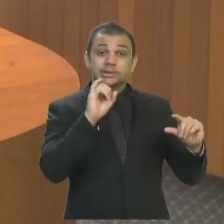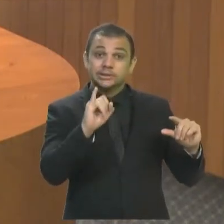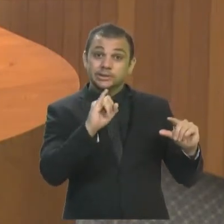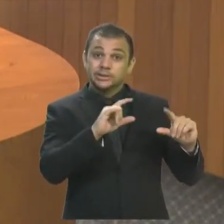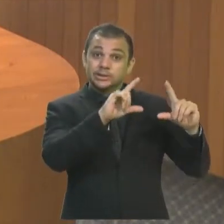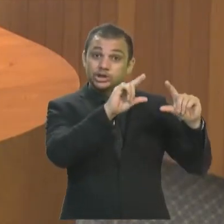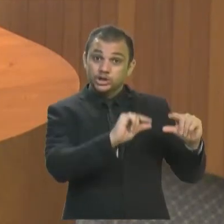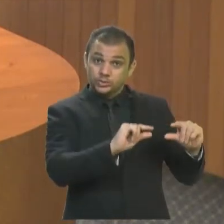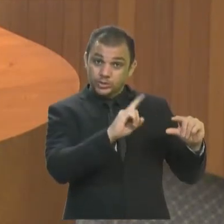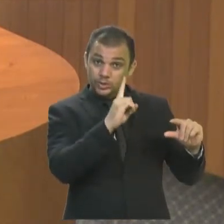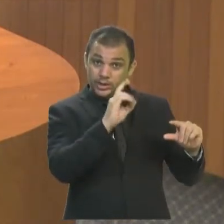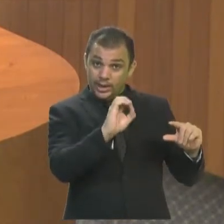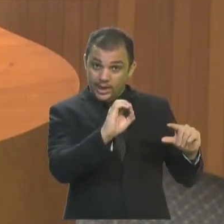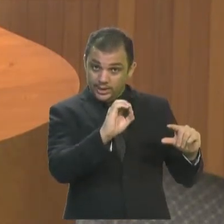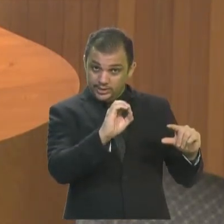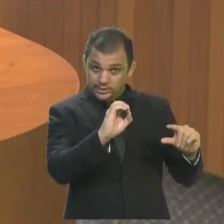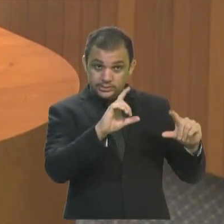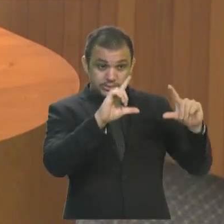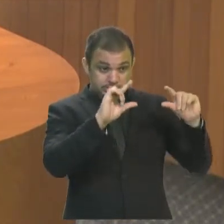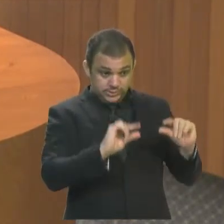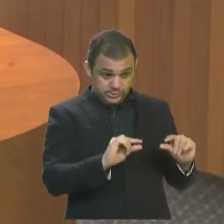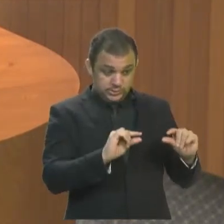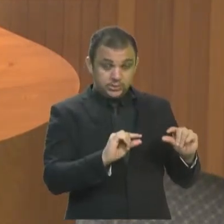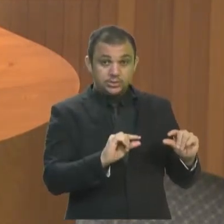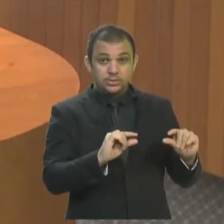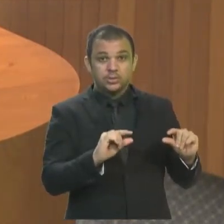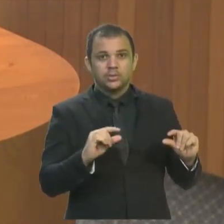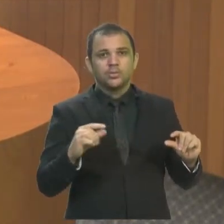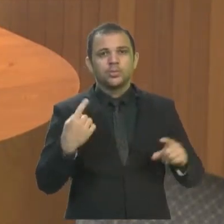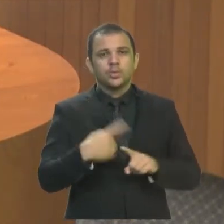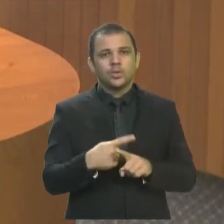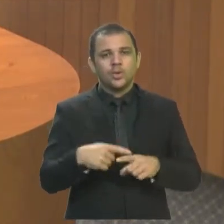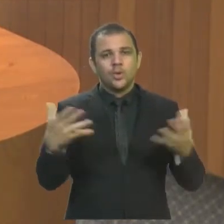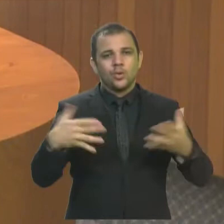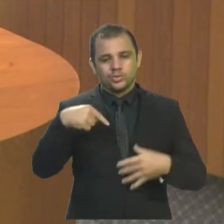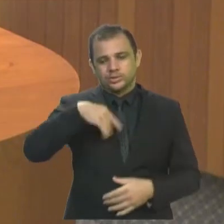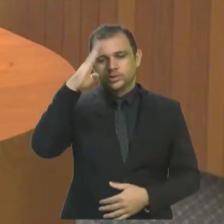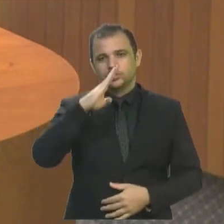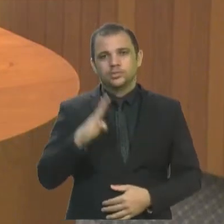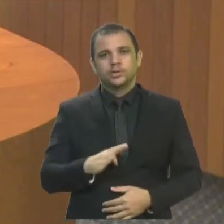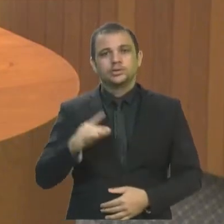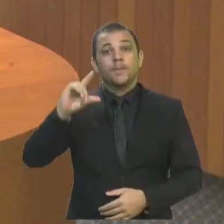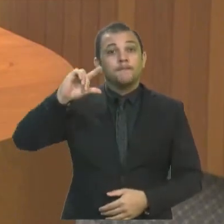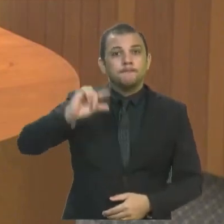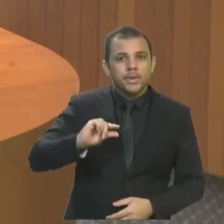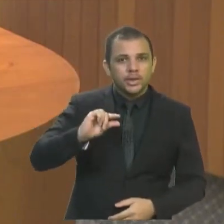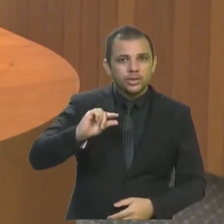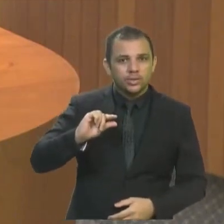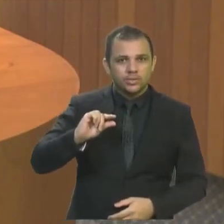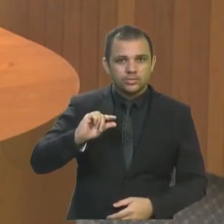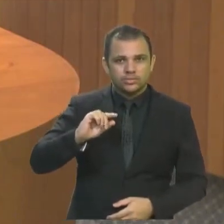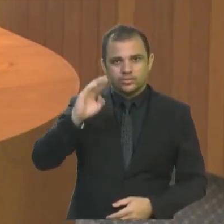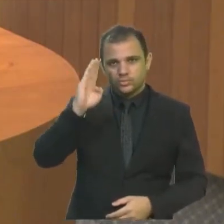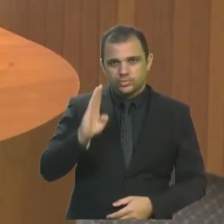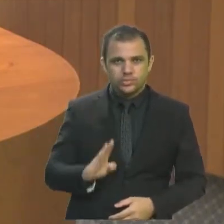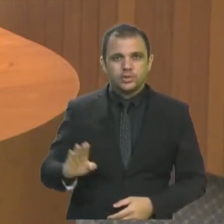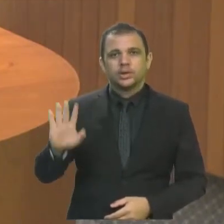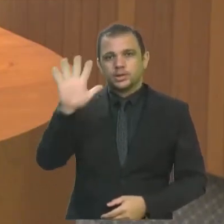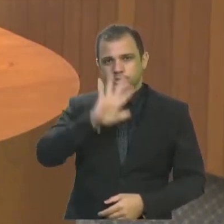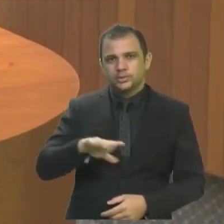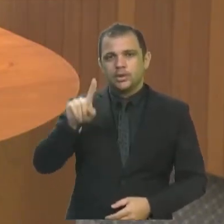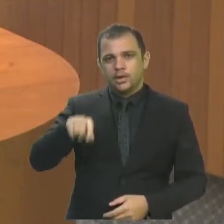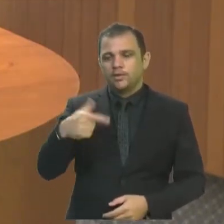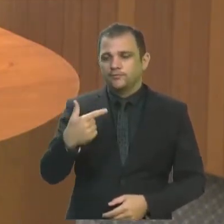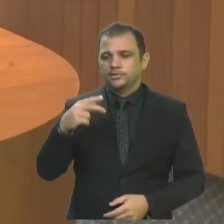pontos o ICMS, que o menor ICMS do Brasil é 25%, o nosso é 30,5%, se a gente